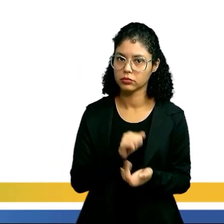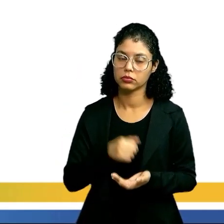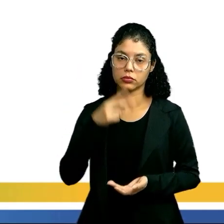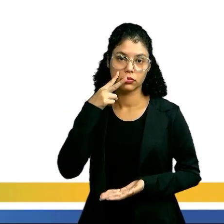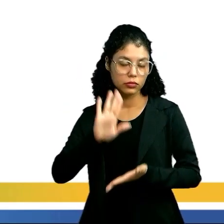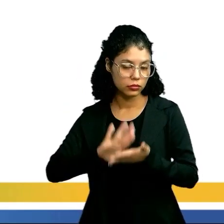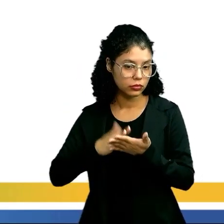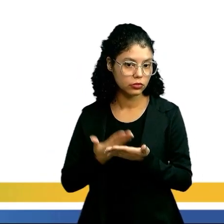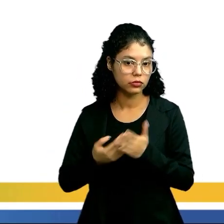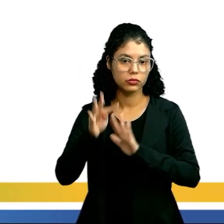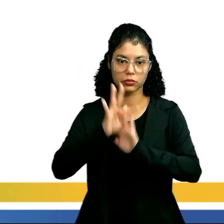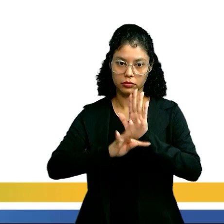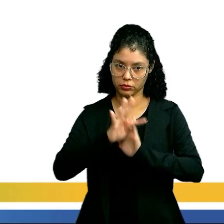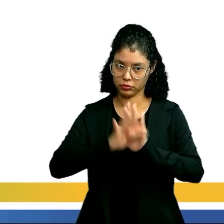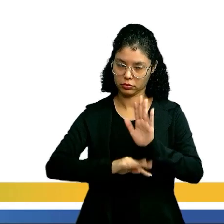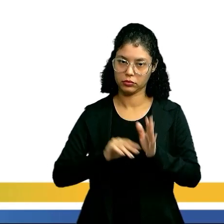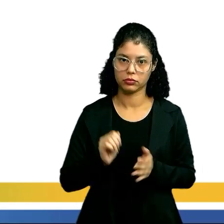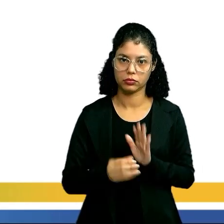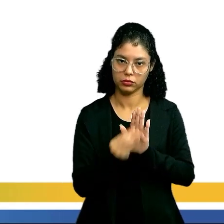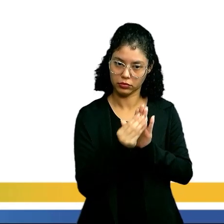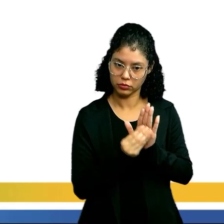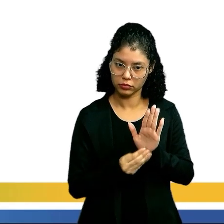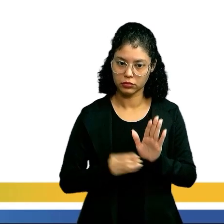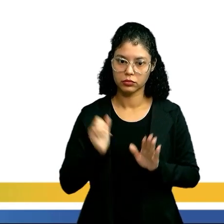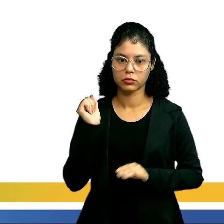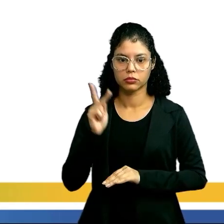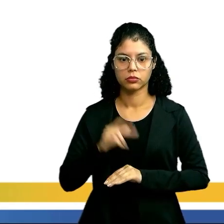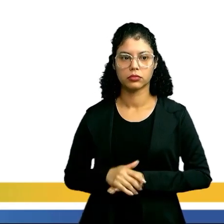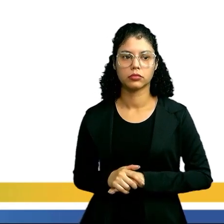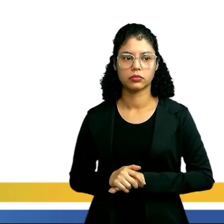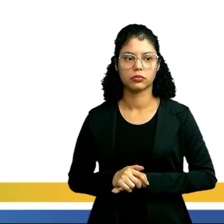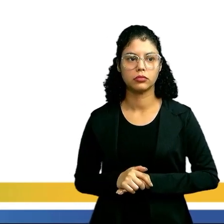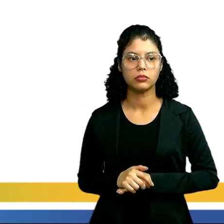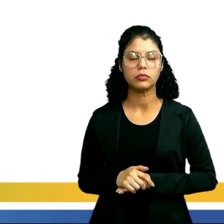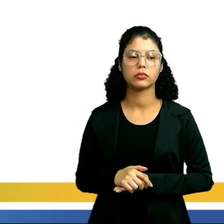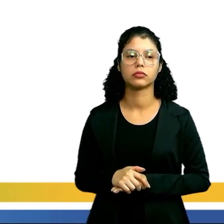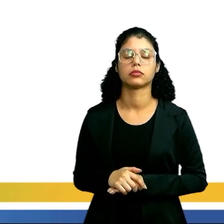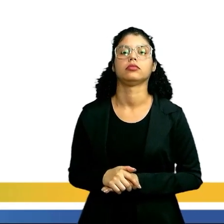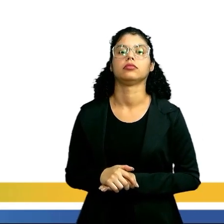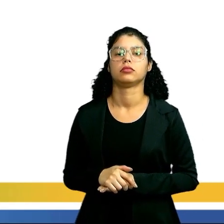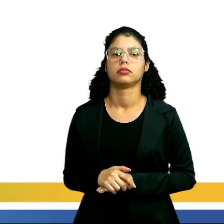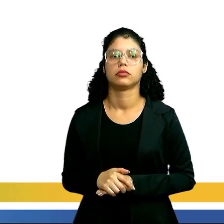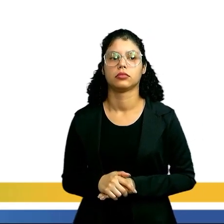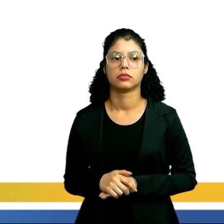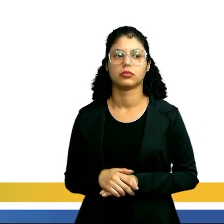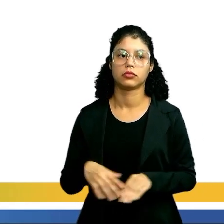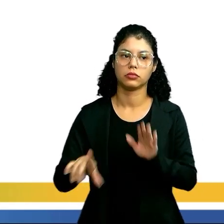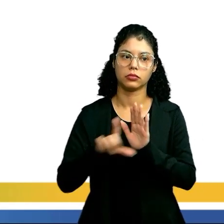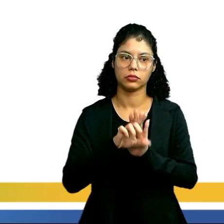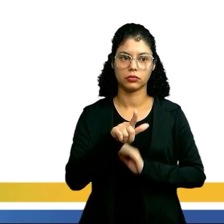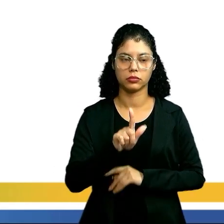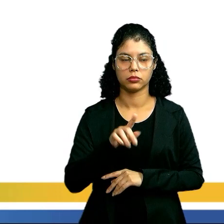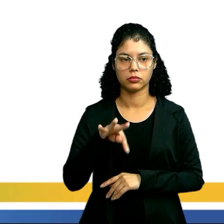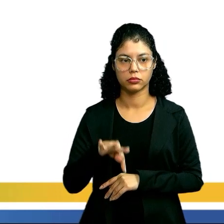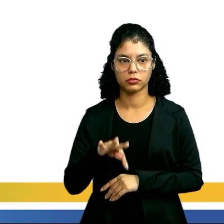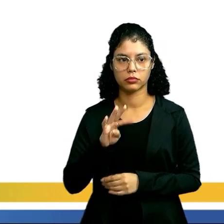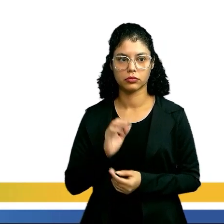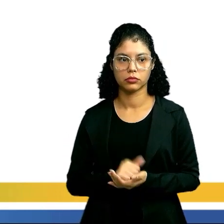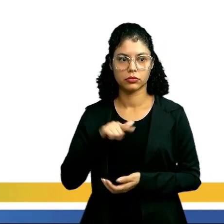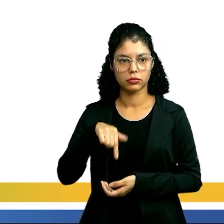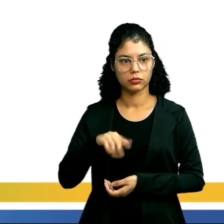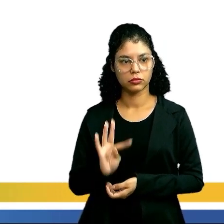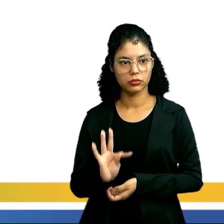você interpretar os dados. Ok? Bora ver esse segundo? A lei Q de T igual a